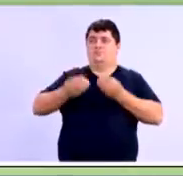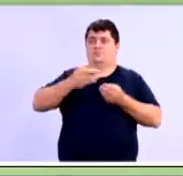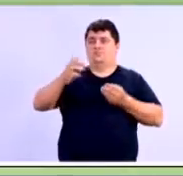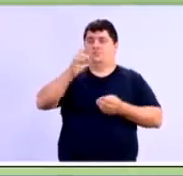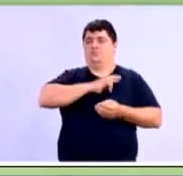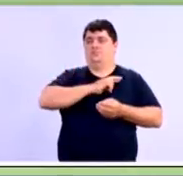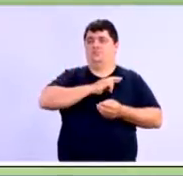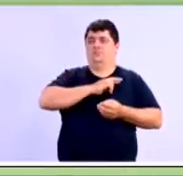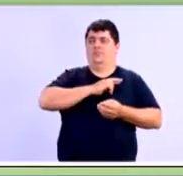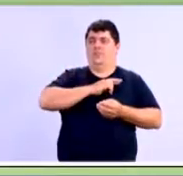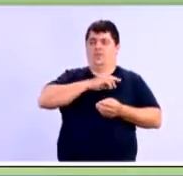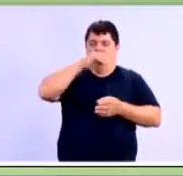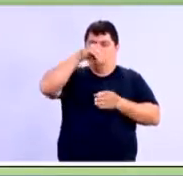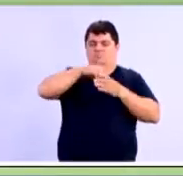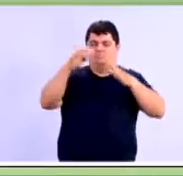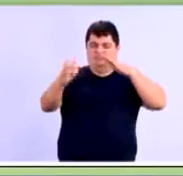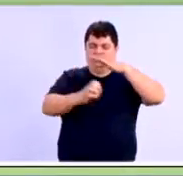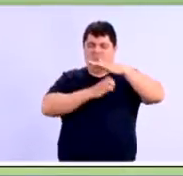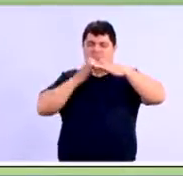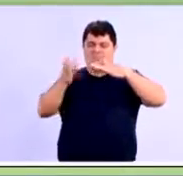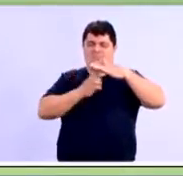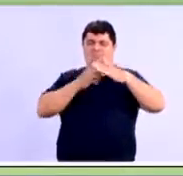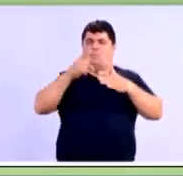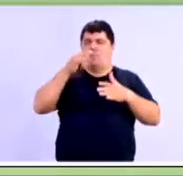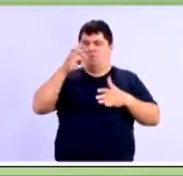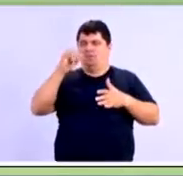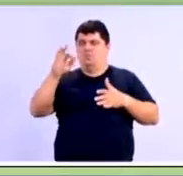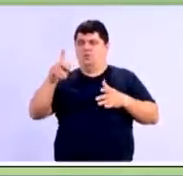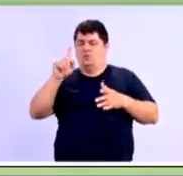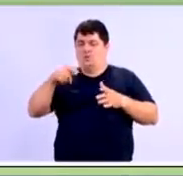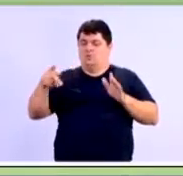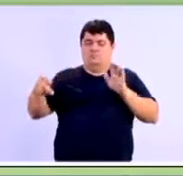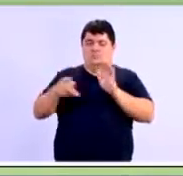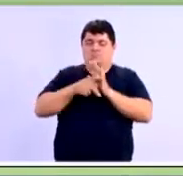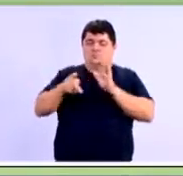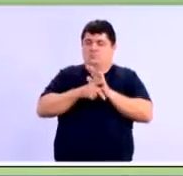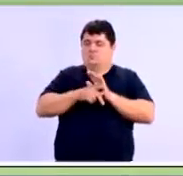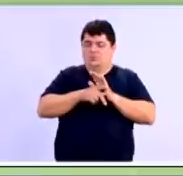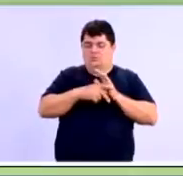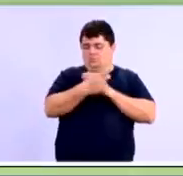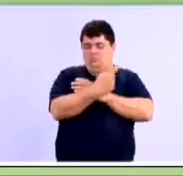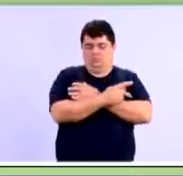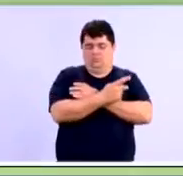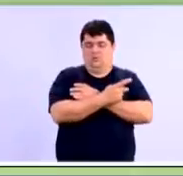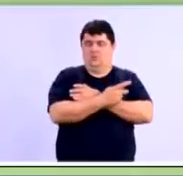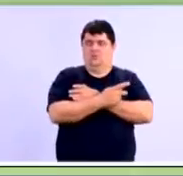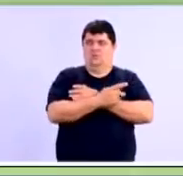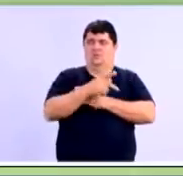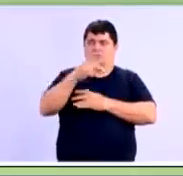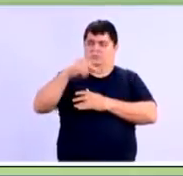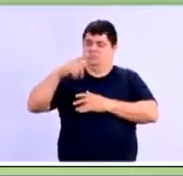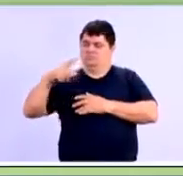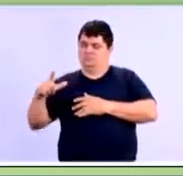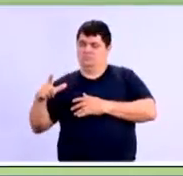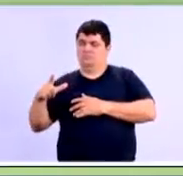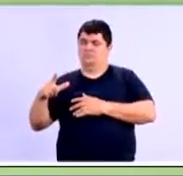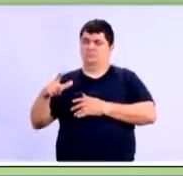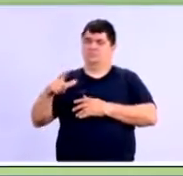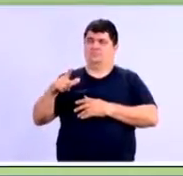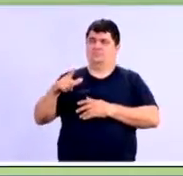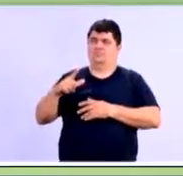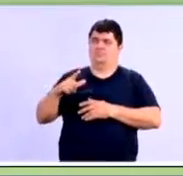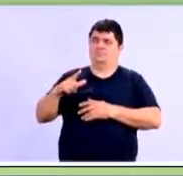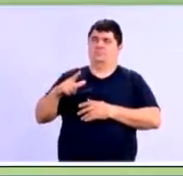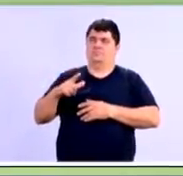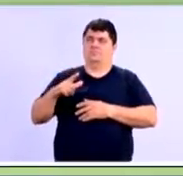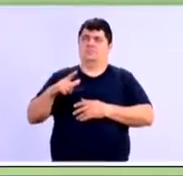patrimônio líquido representa o capital próprio, não é assim? O PL é o capital próprio, não é? E